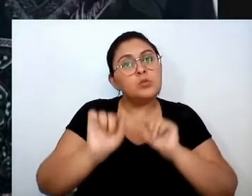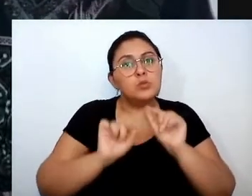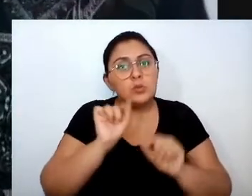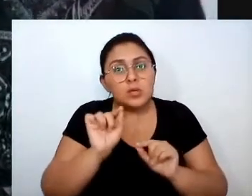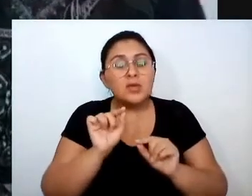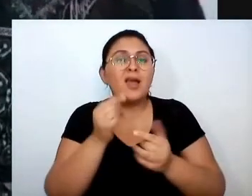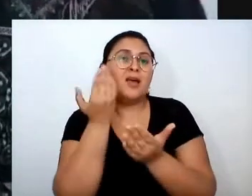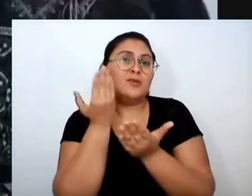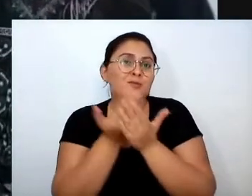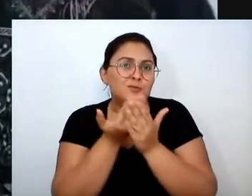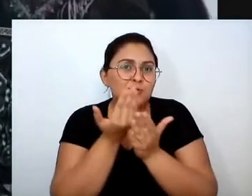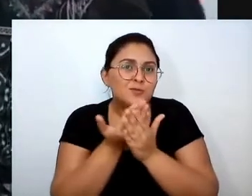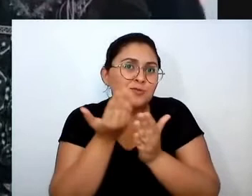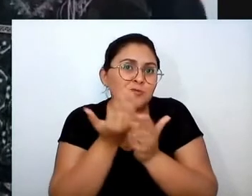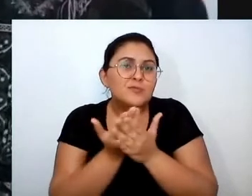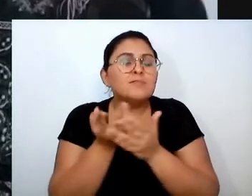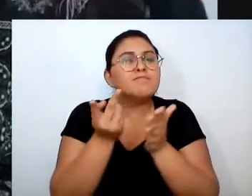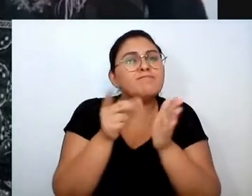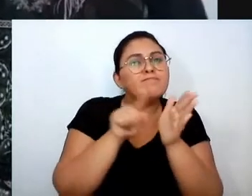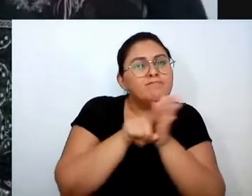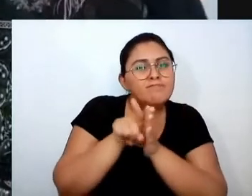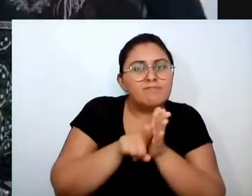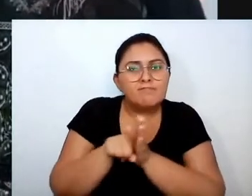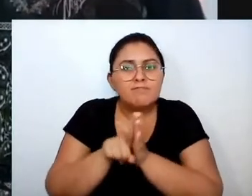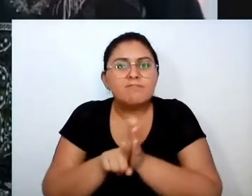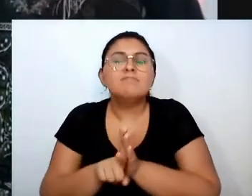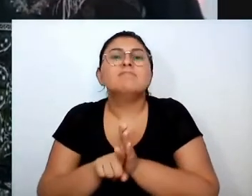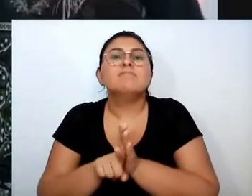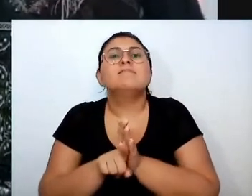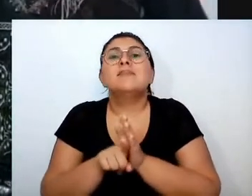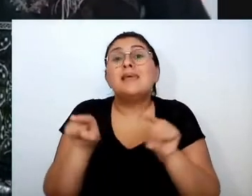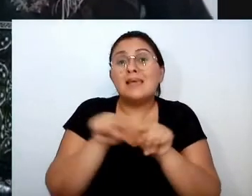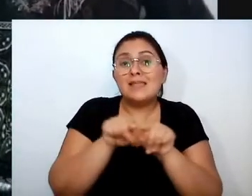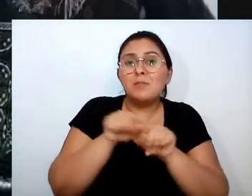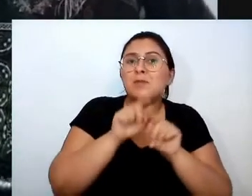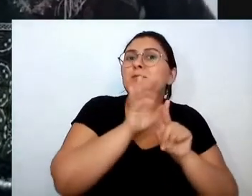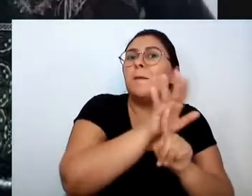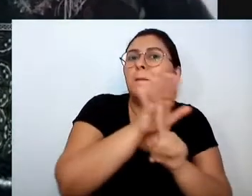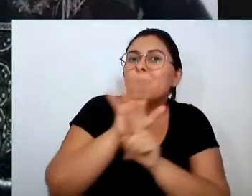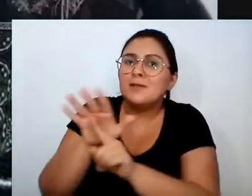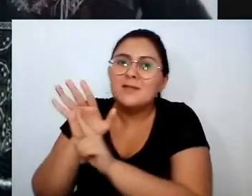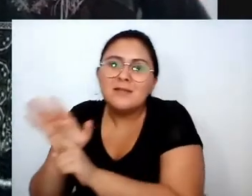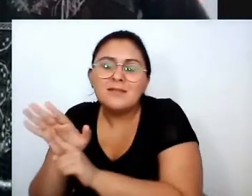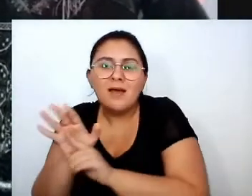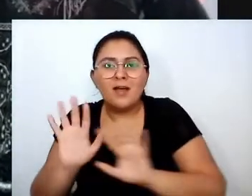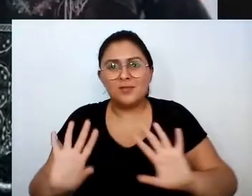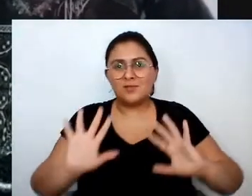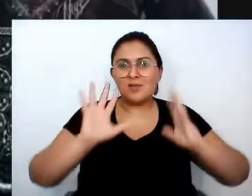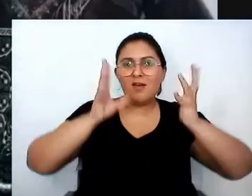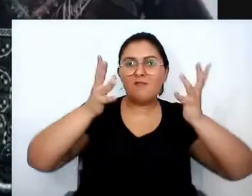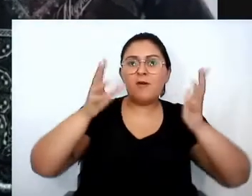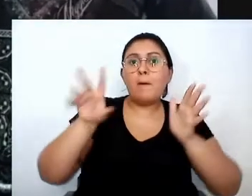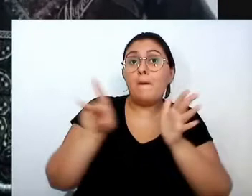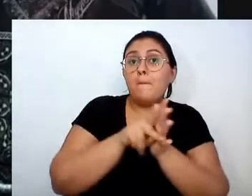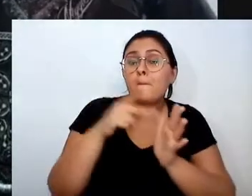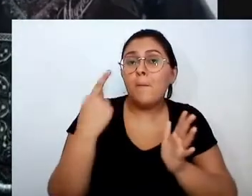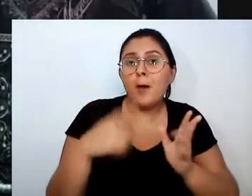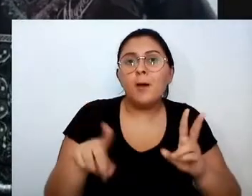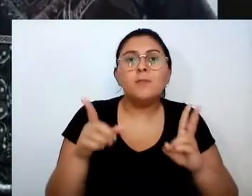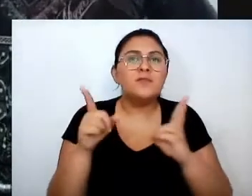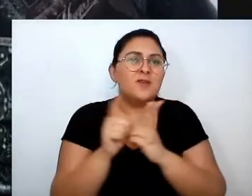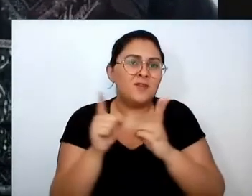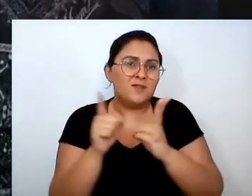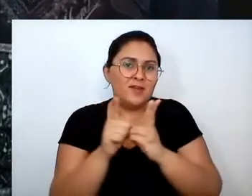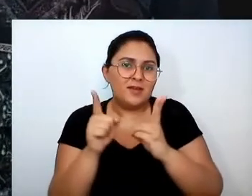depois de formar esse duo a gente começou a apresentar dentro da universidade, né? Também foi bem interessante. Sim. E aí se consolidou, né?